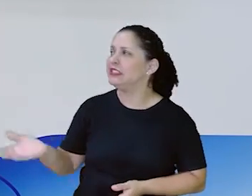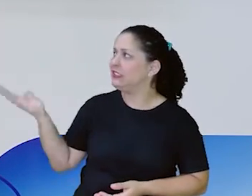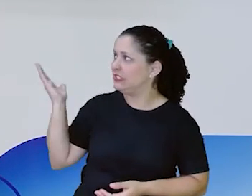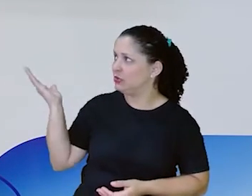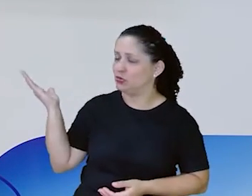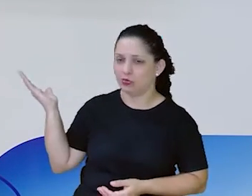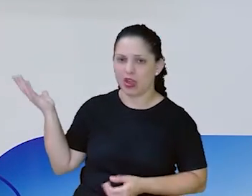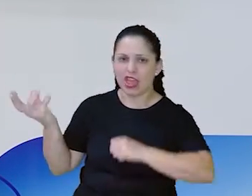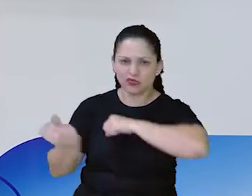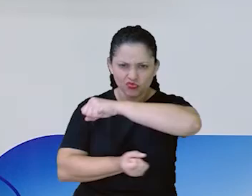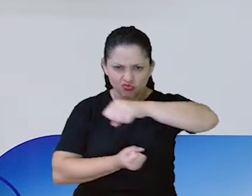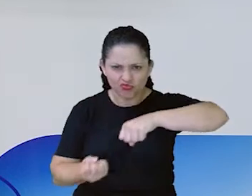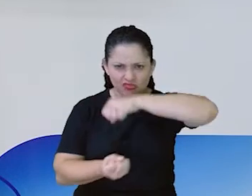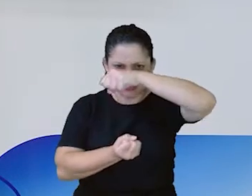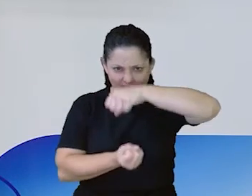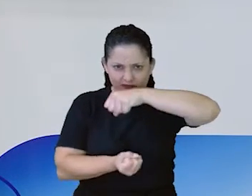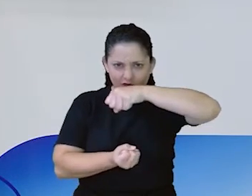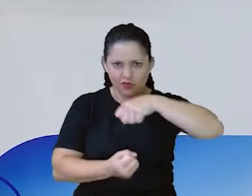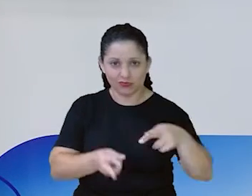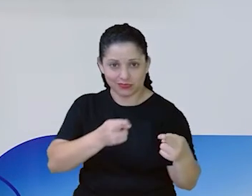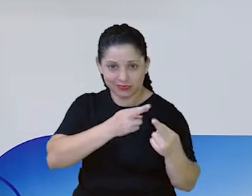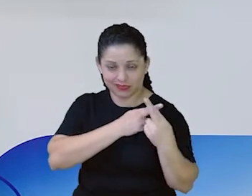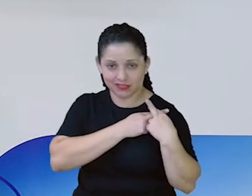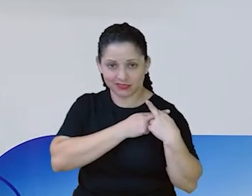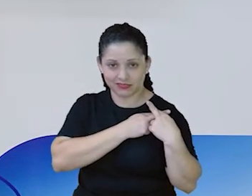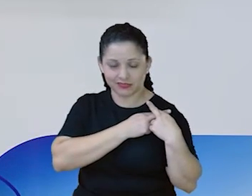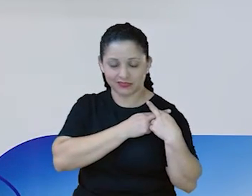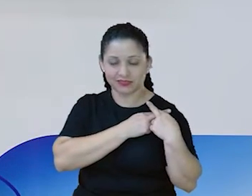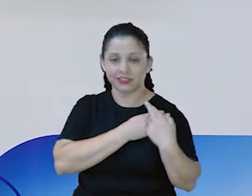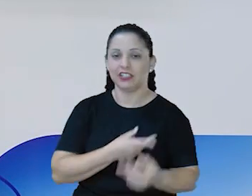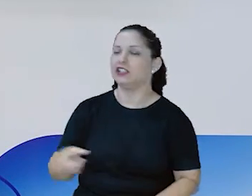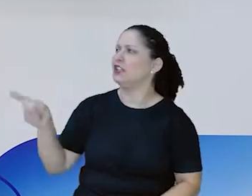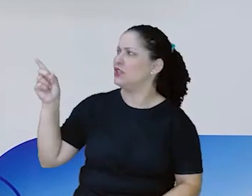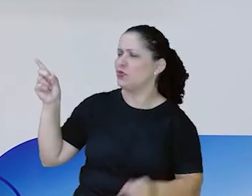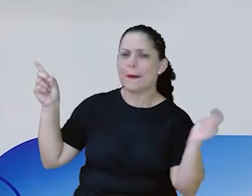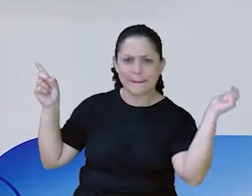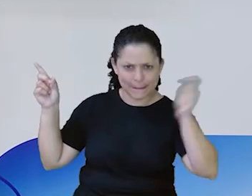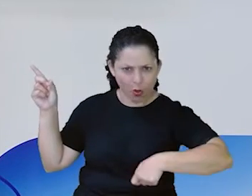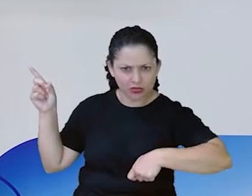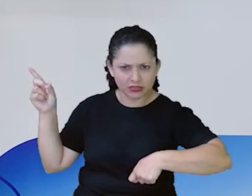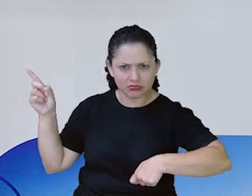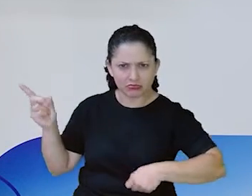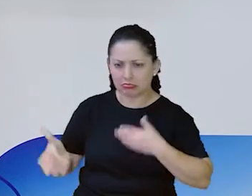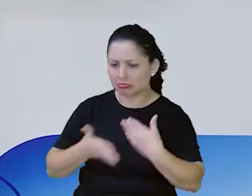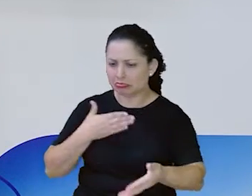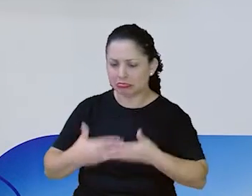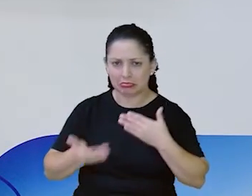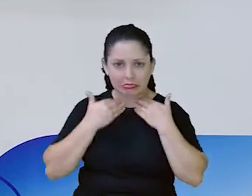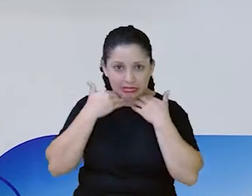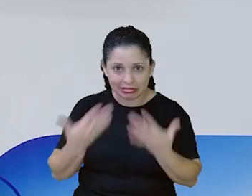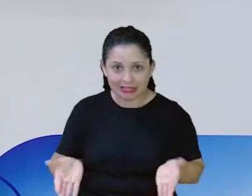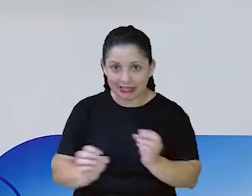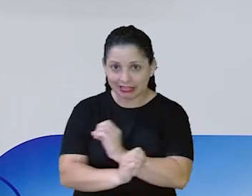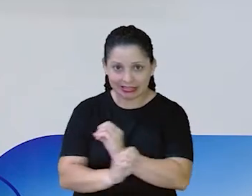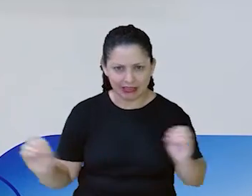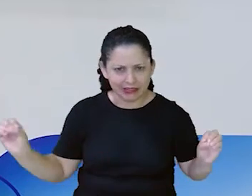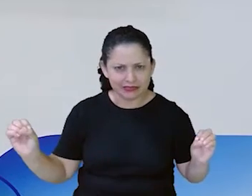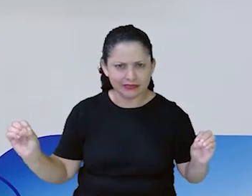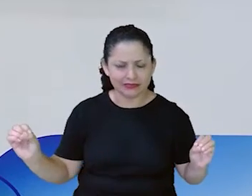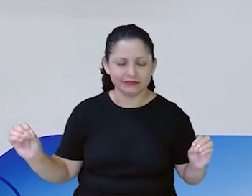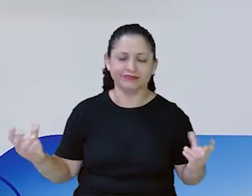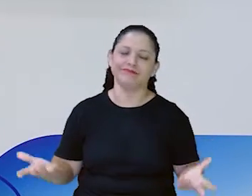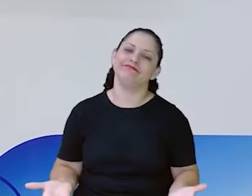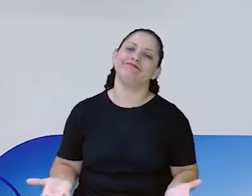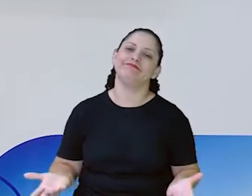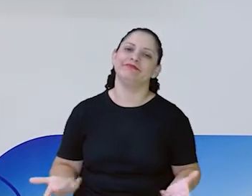atitude sustentável? Será que isso aí pode ficar dessa forma aí e não vai causar nenhum prejuízo à natureza?